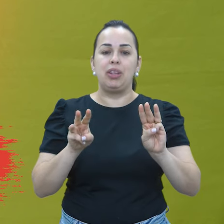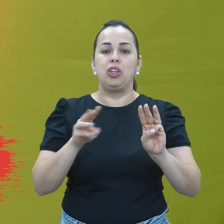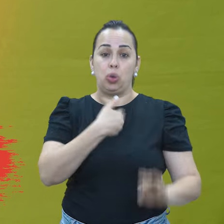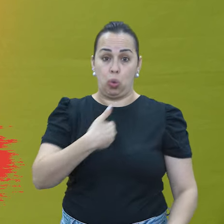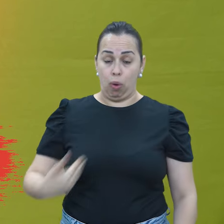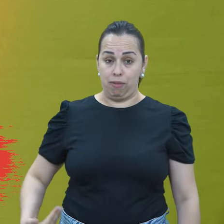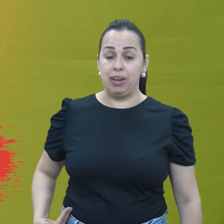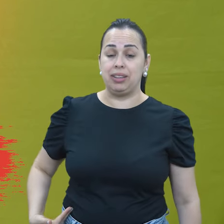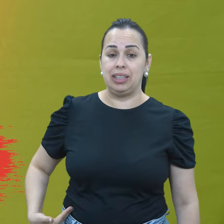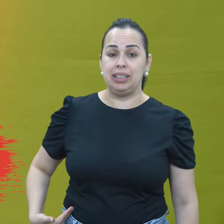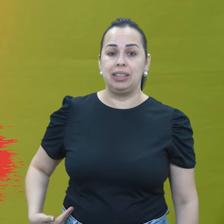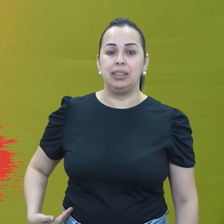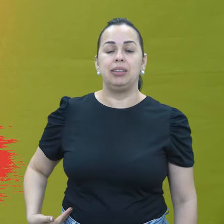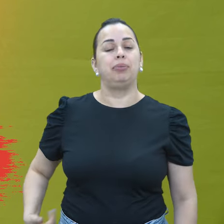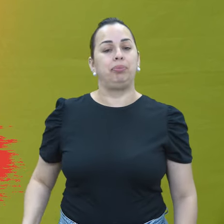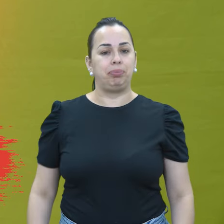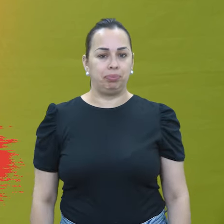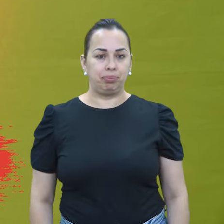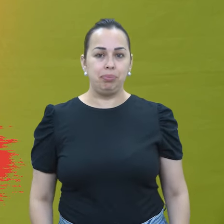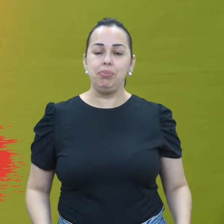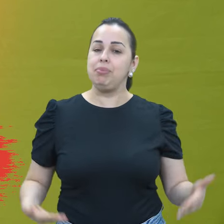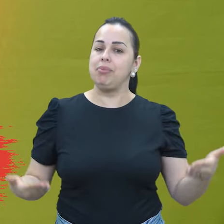pelo site